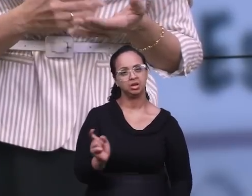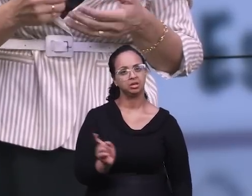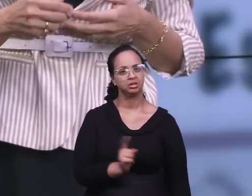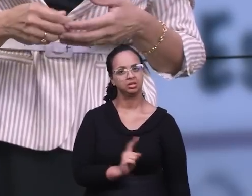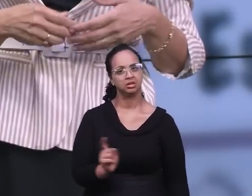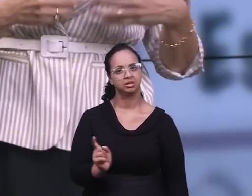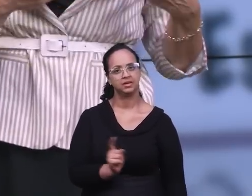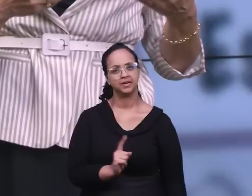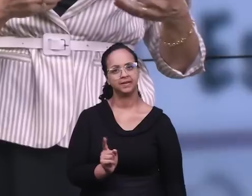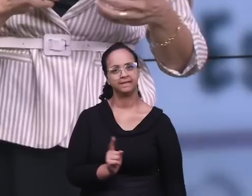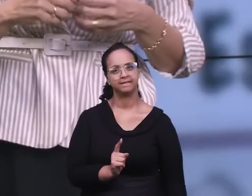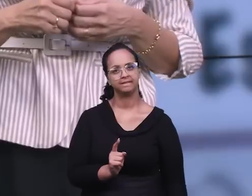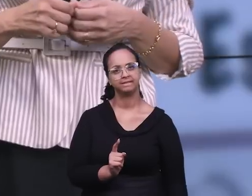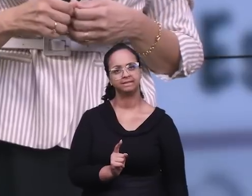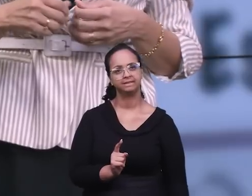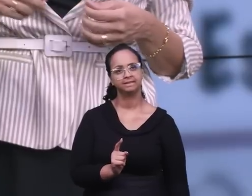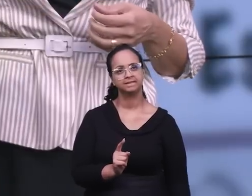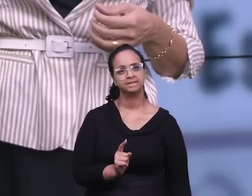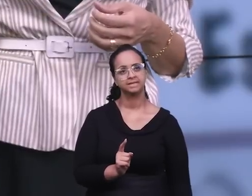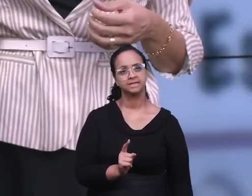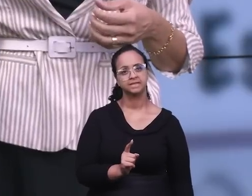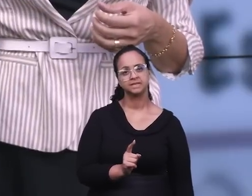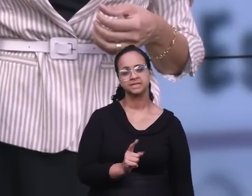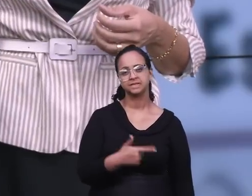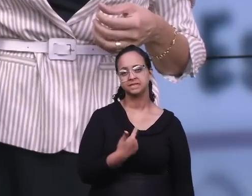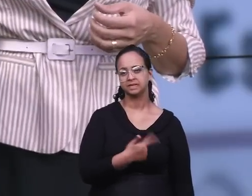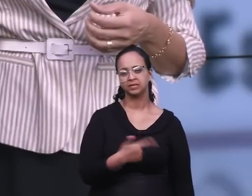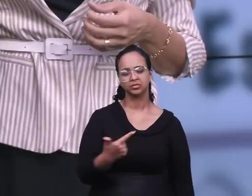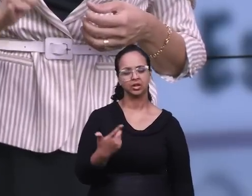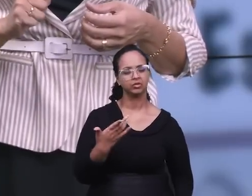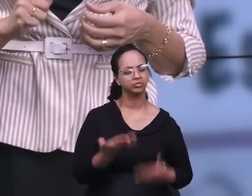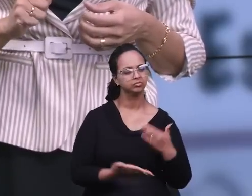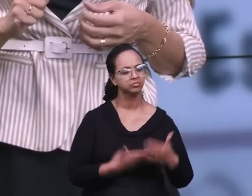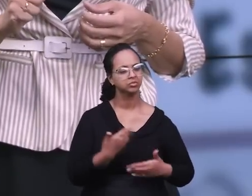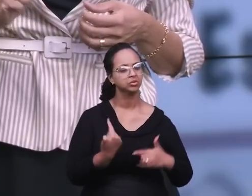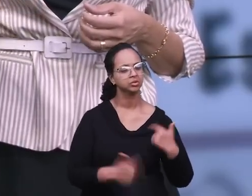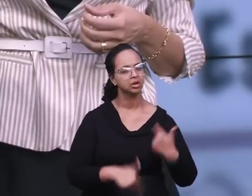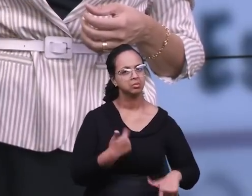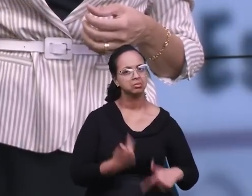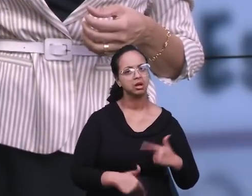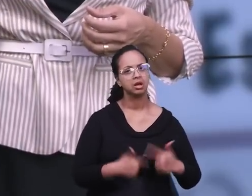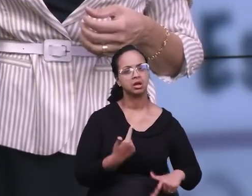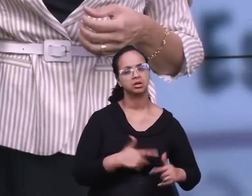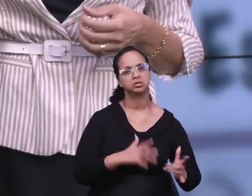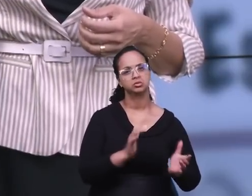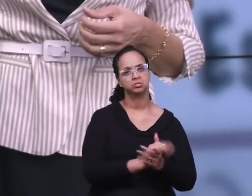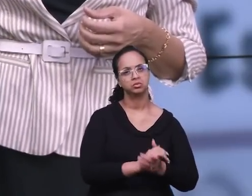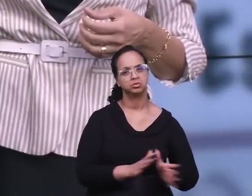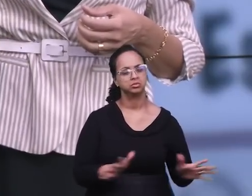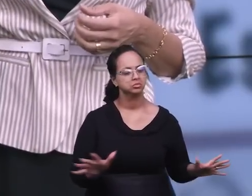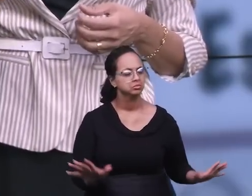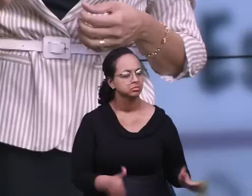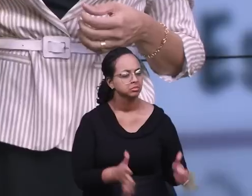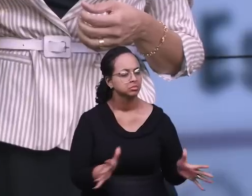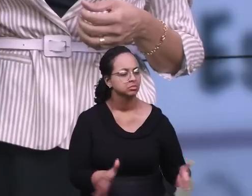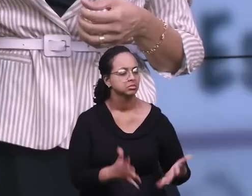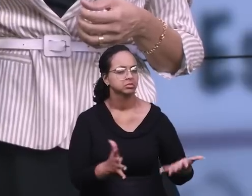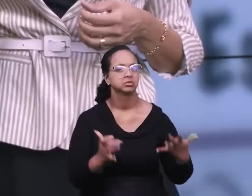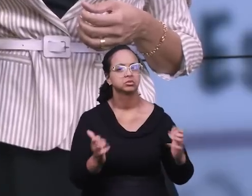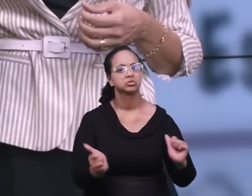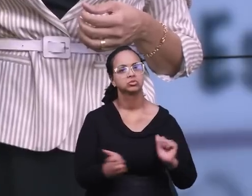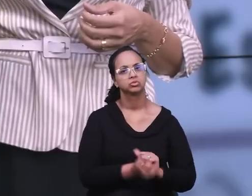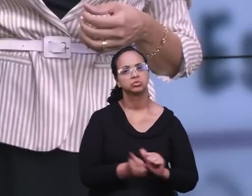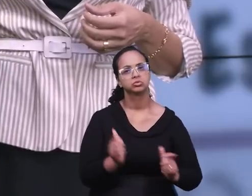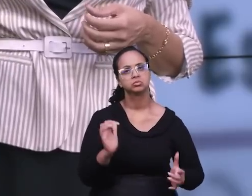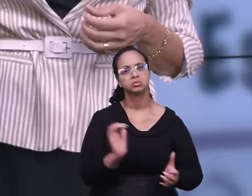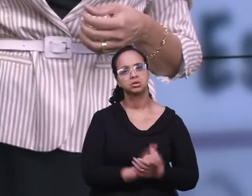que ele organizou para as famílias do reino, não honrou o trabalho do esposo, não incentivou as demais mulheres ao estar com